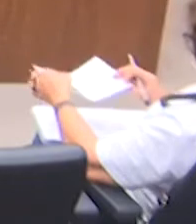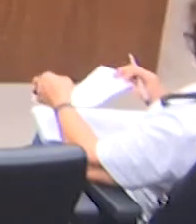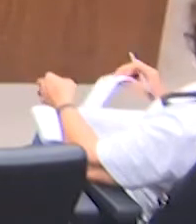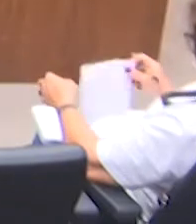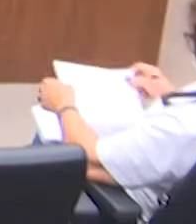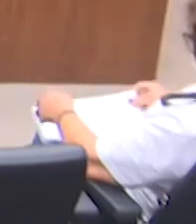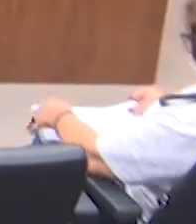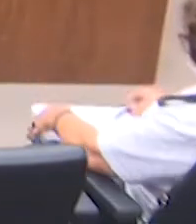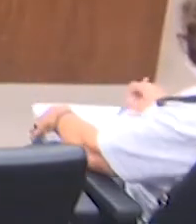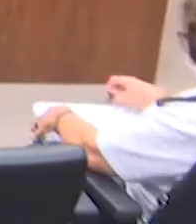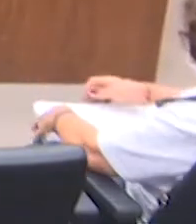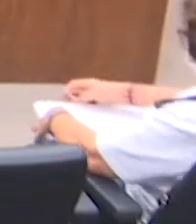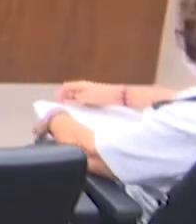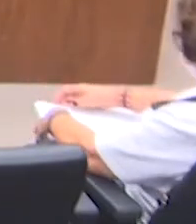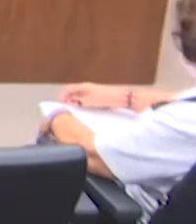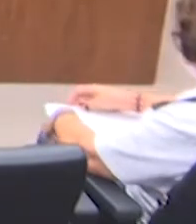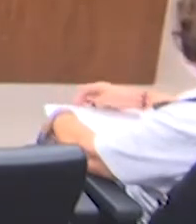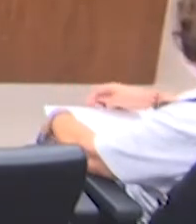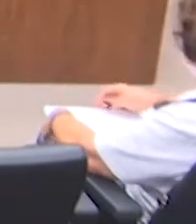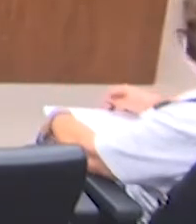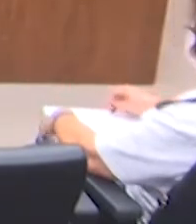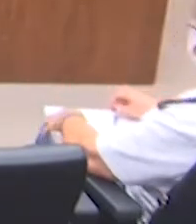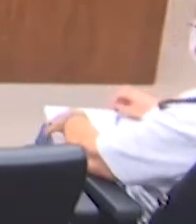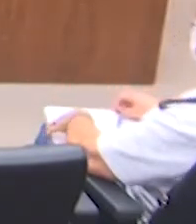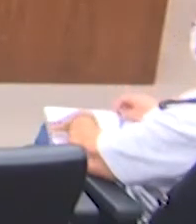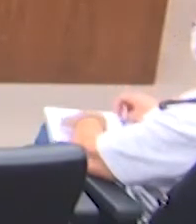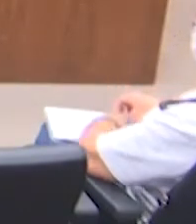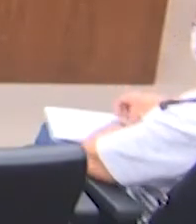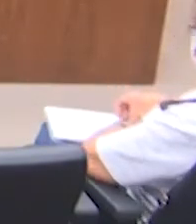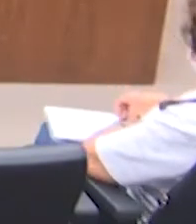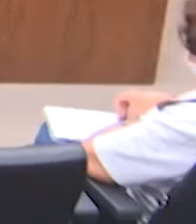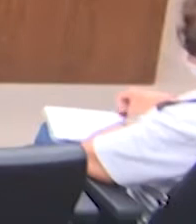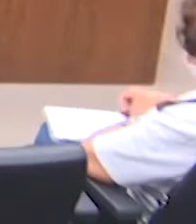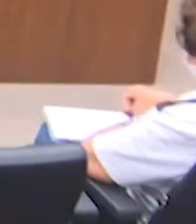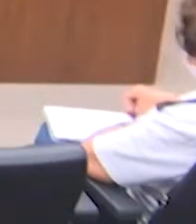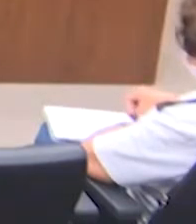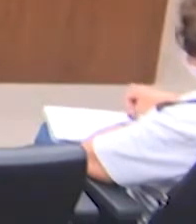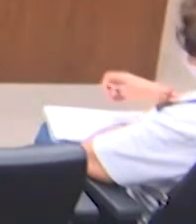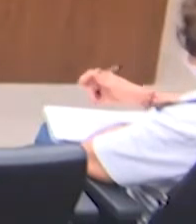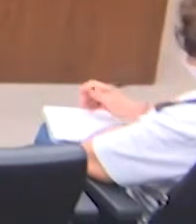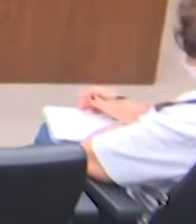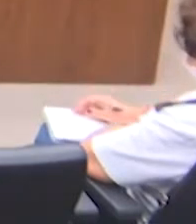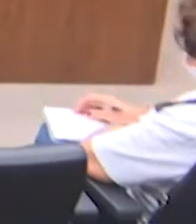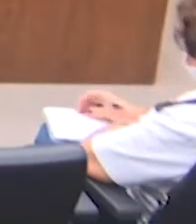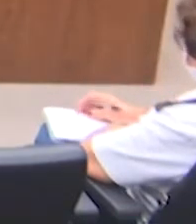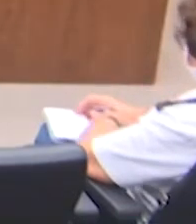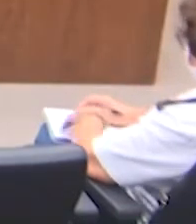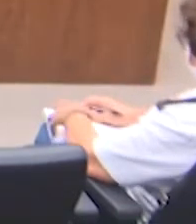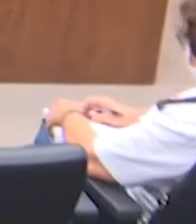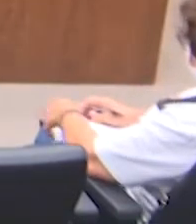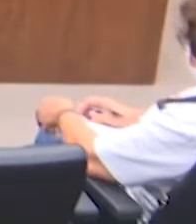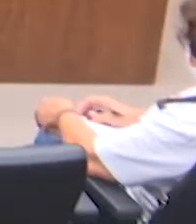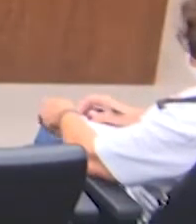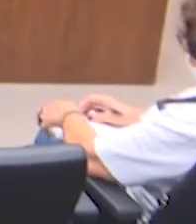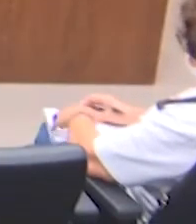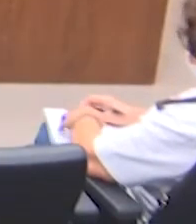de Toninho Isalene que a gente tem a criação da Lei do Conselho de Direitos Humanos. A gente está vendo, né, a